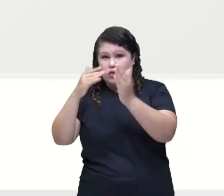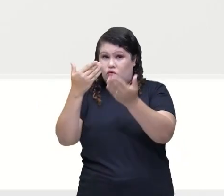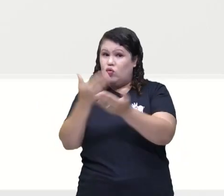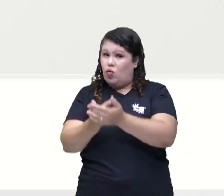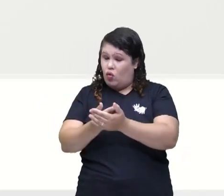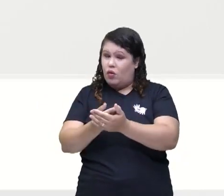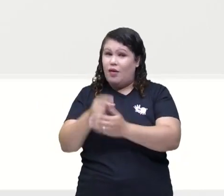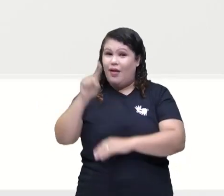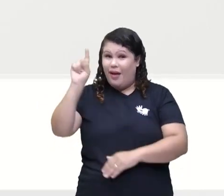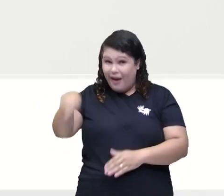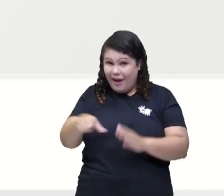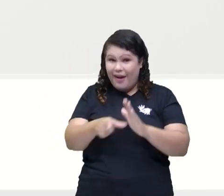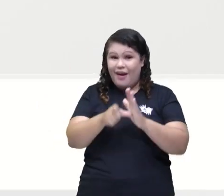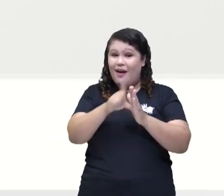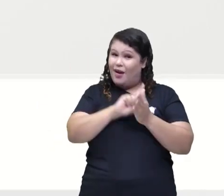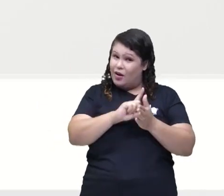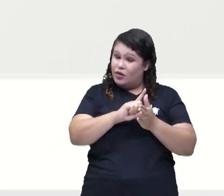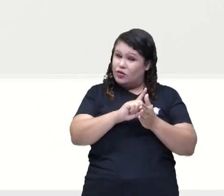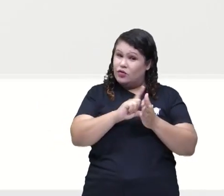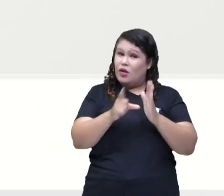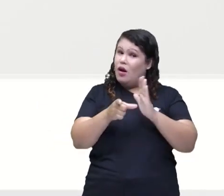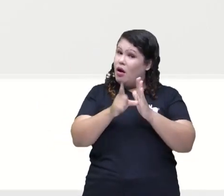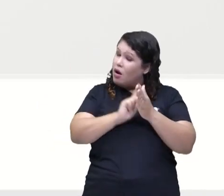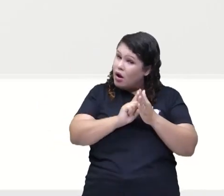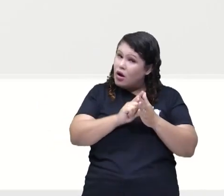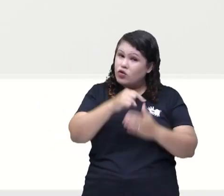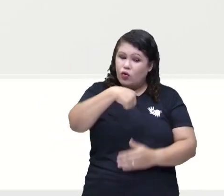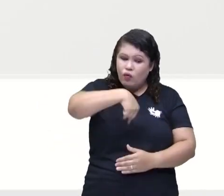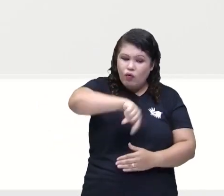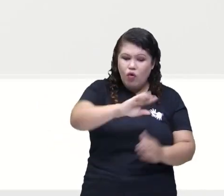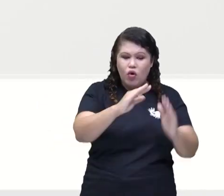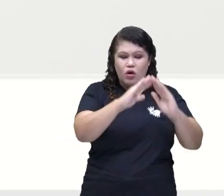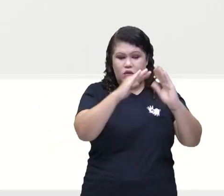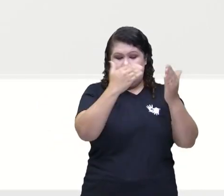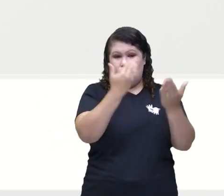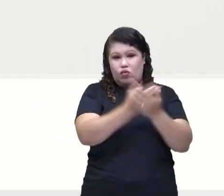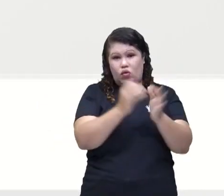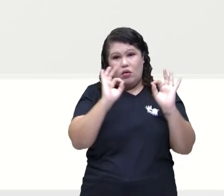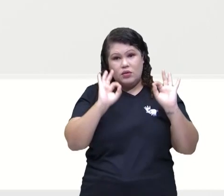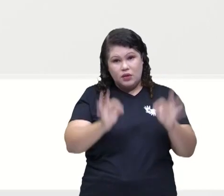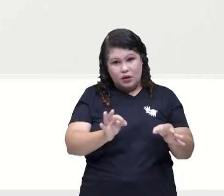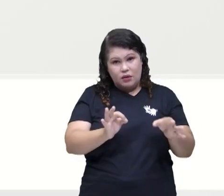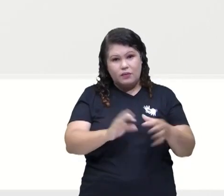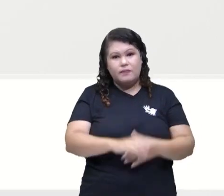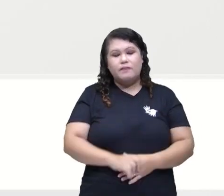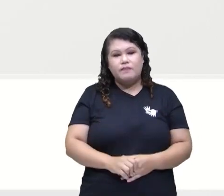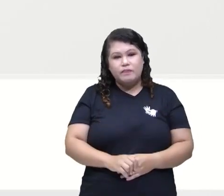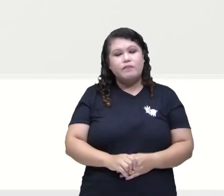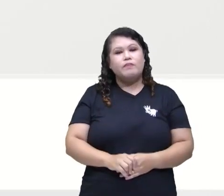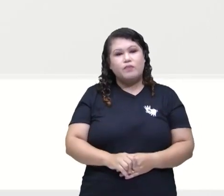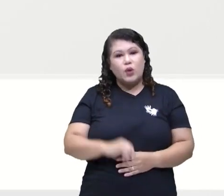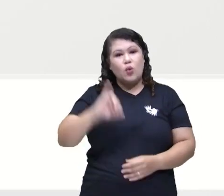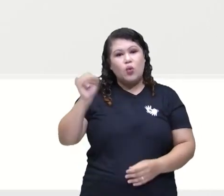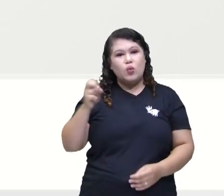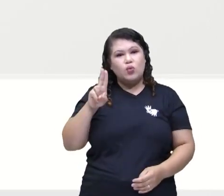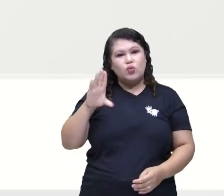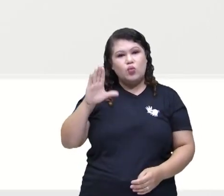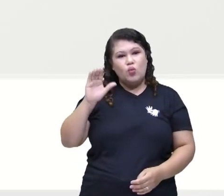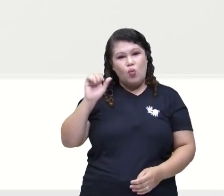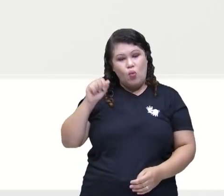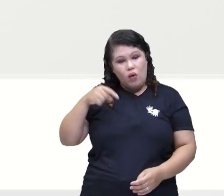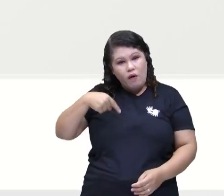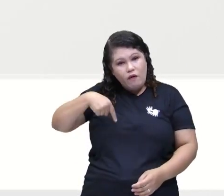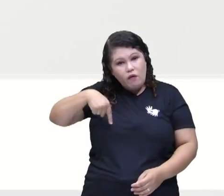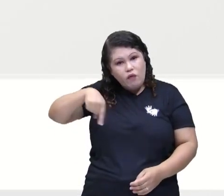antes. Ele foi para a escola, certo? O Juca foi para a escola com o